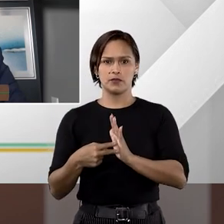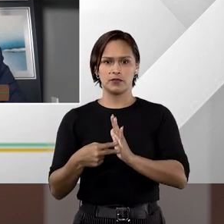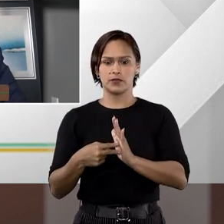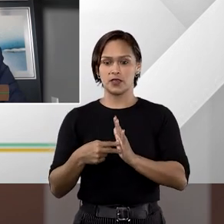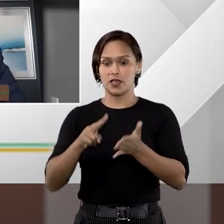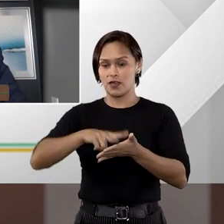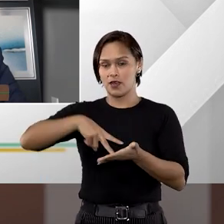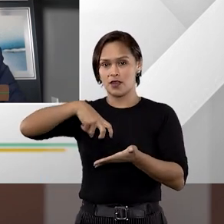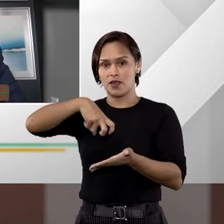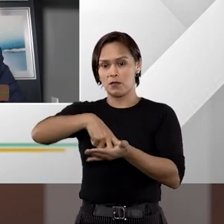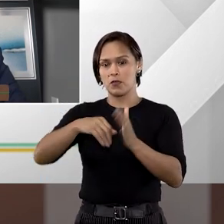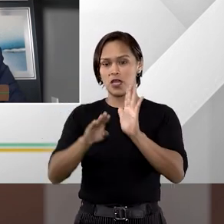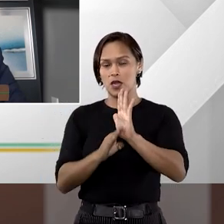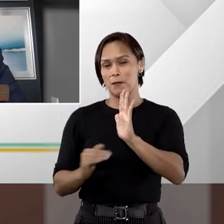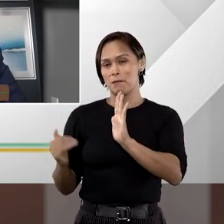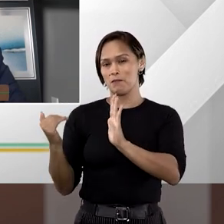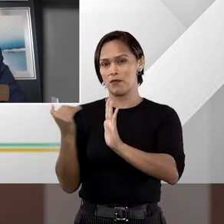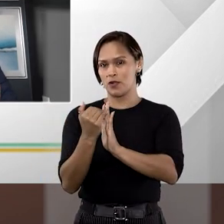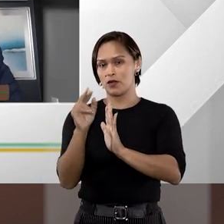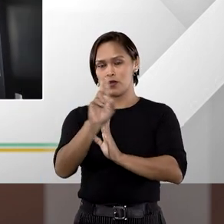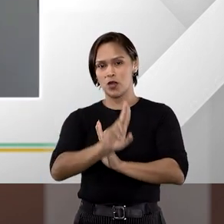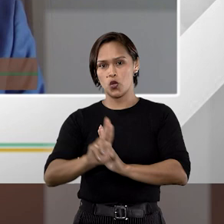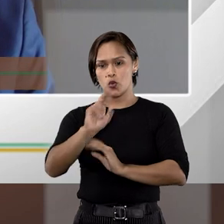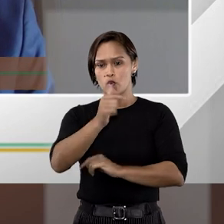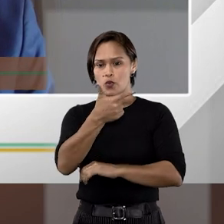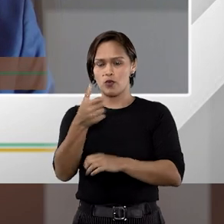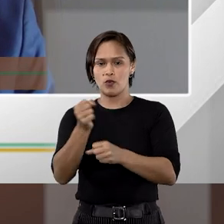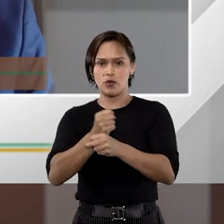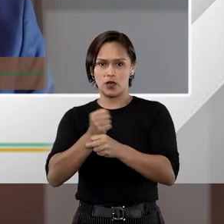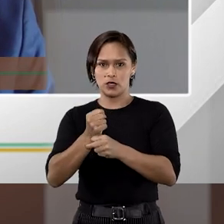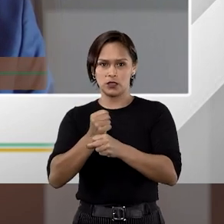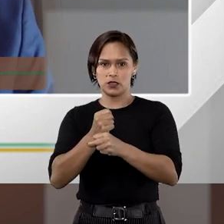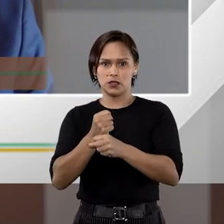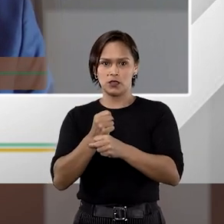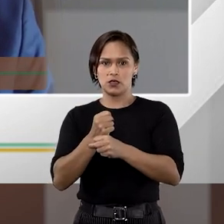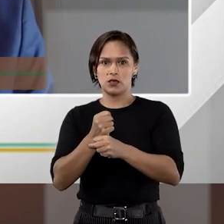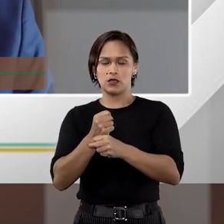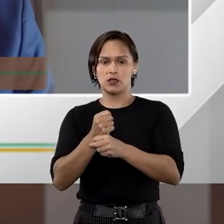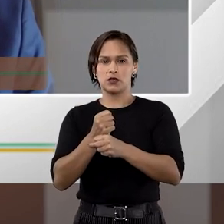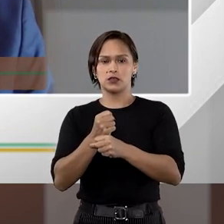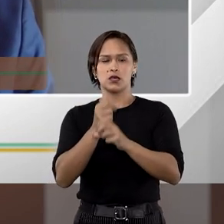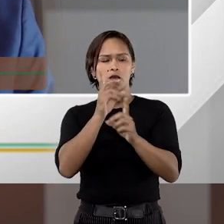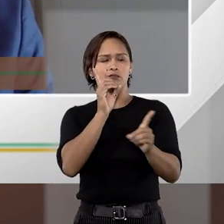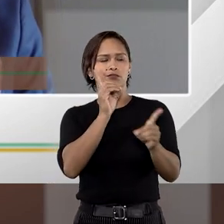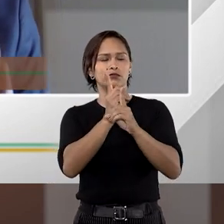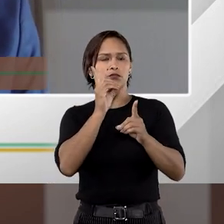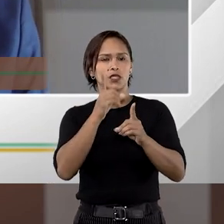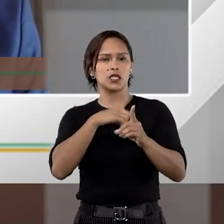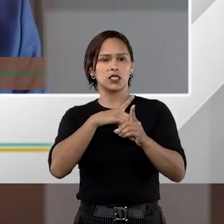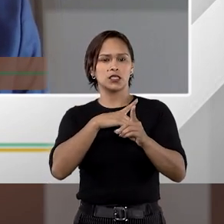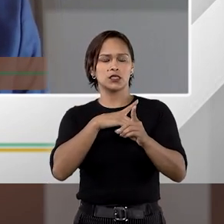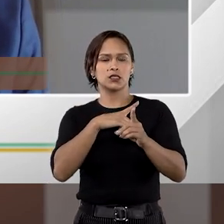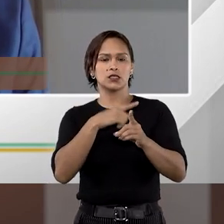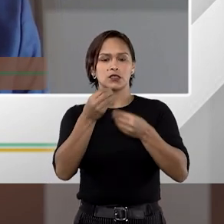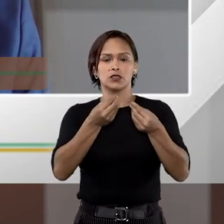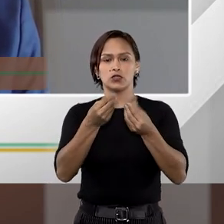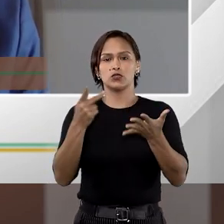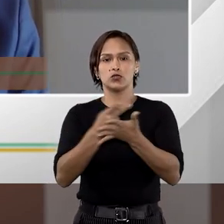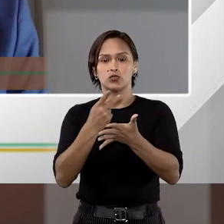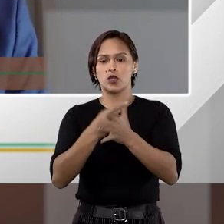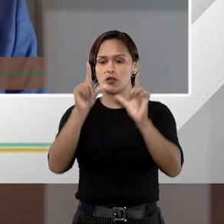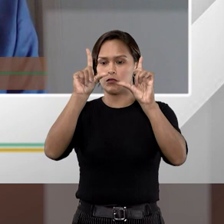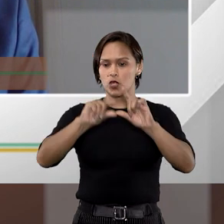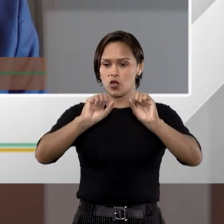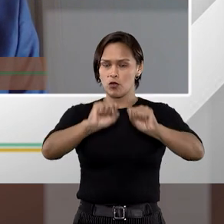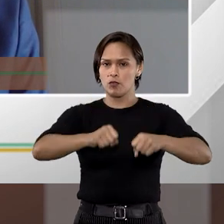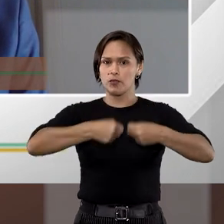a pena máxima que a gente usa de dois anos para identificar se trata de